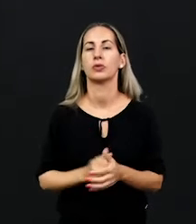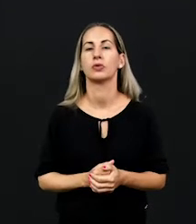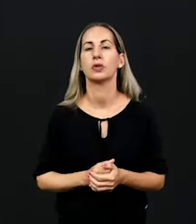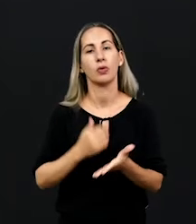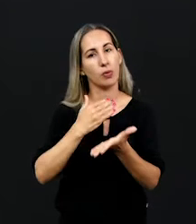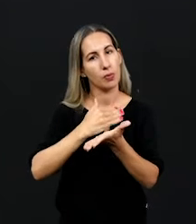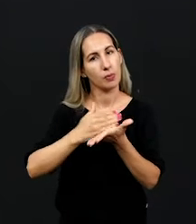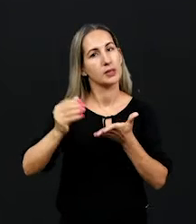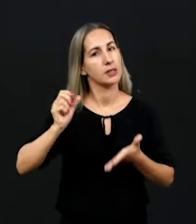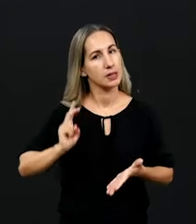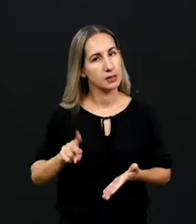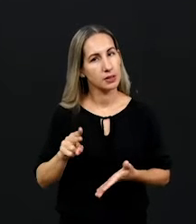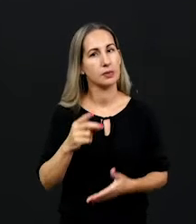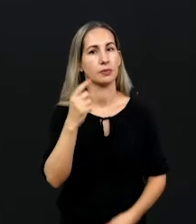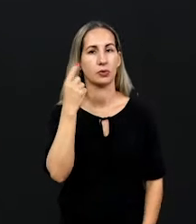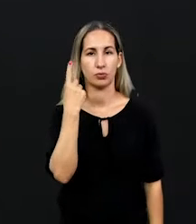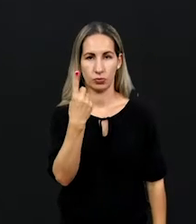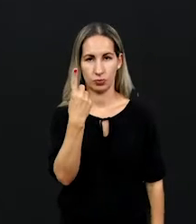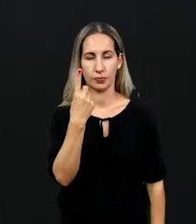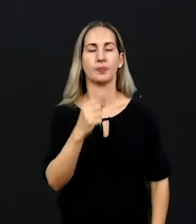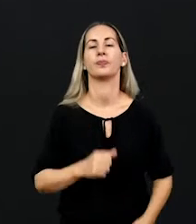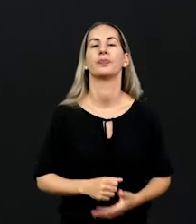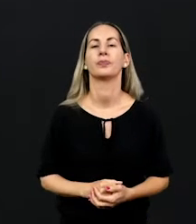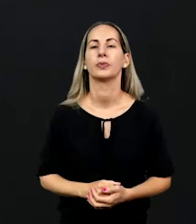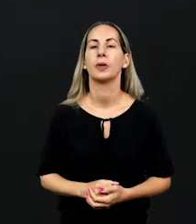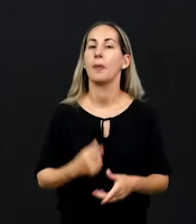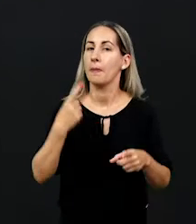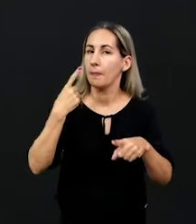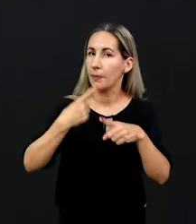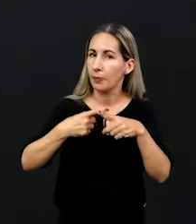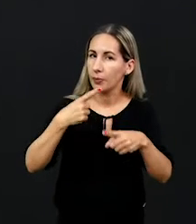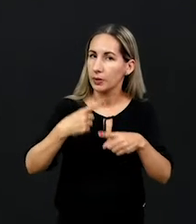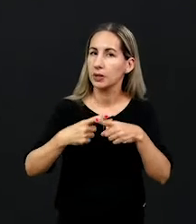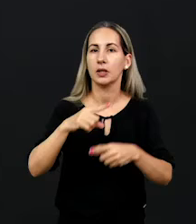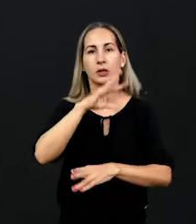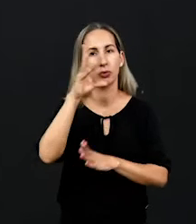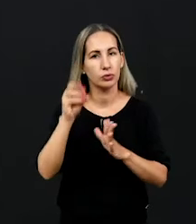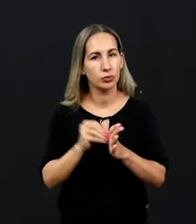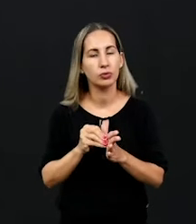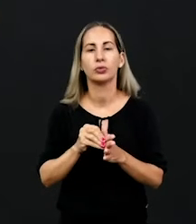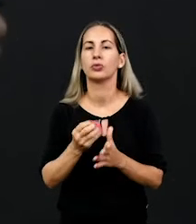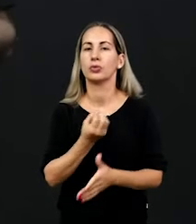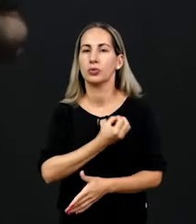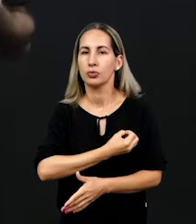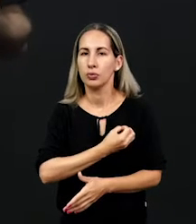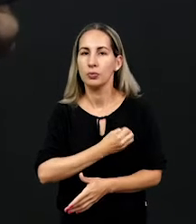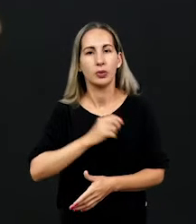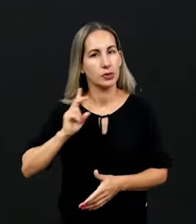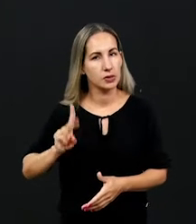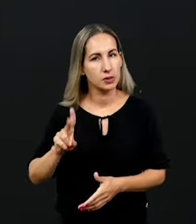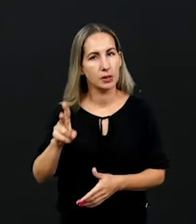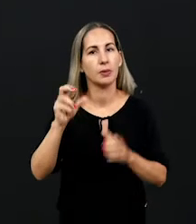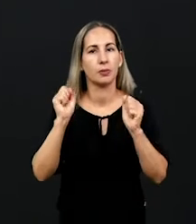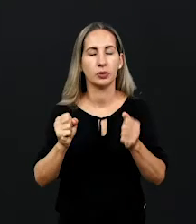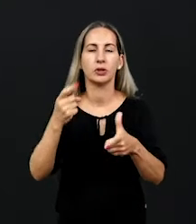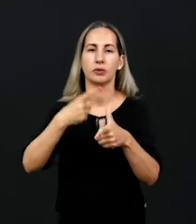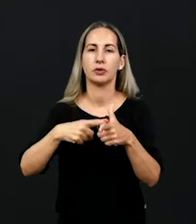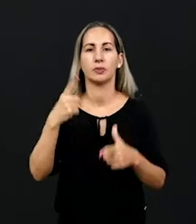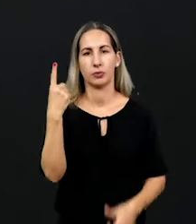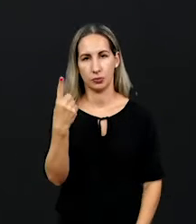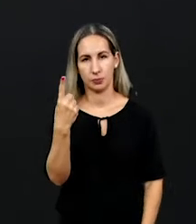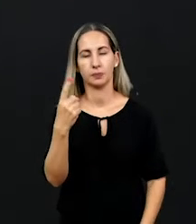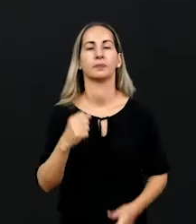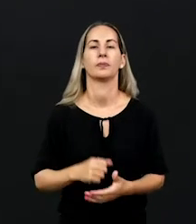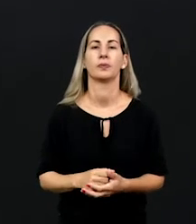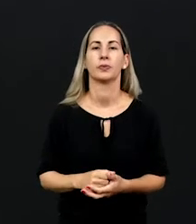ele começa sempre pelo número 1. Até porque todo e qualquer número sempre será possível dividir por